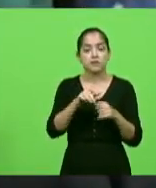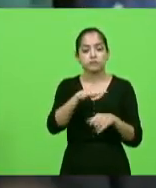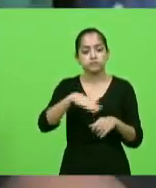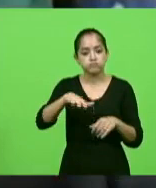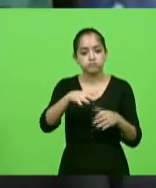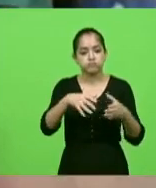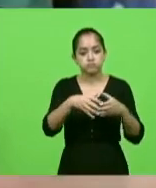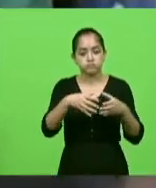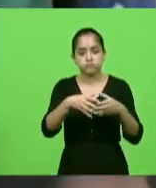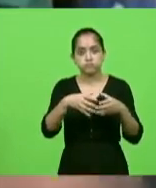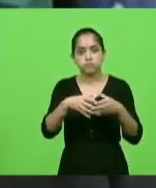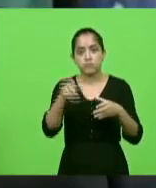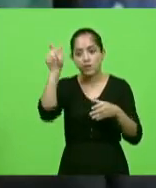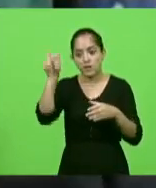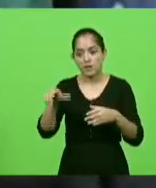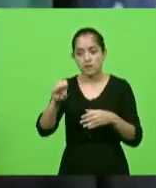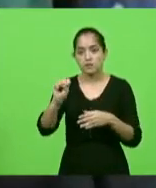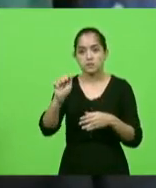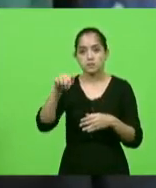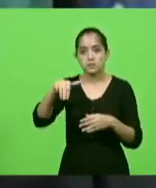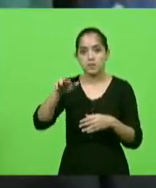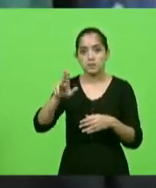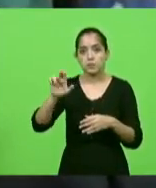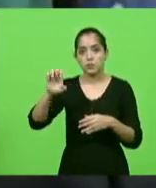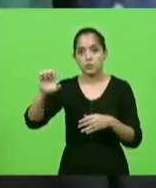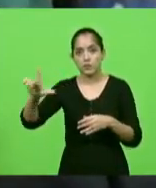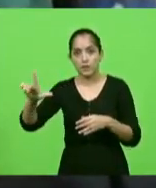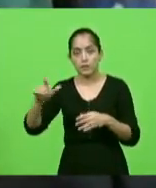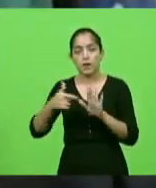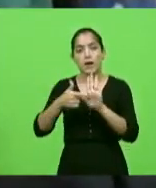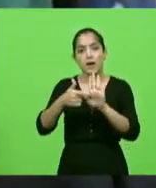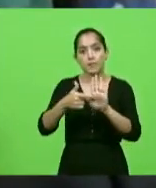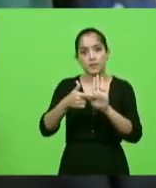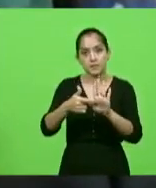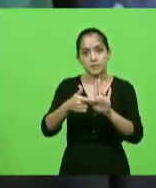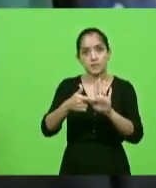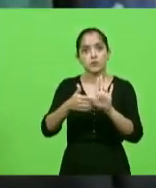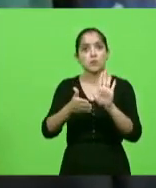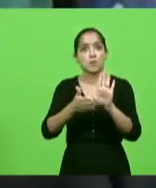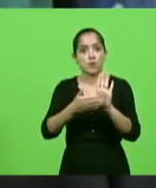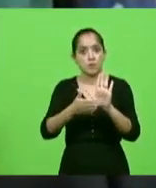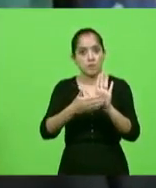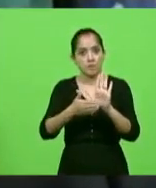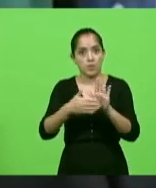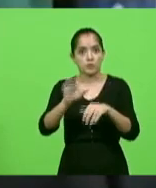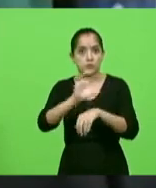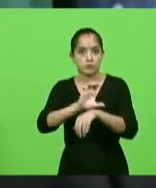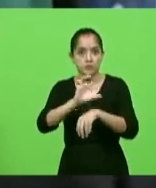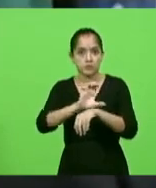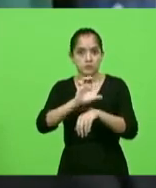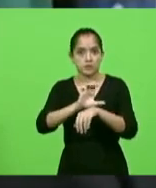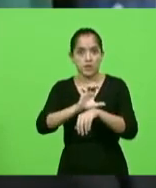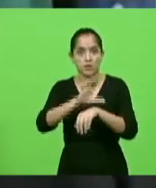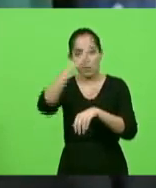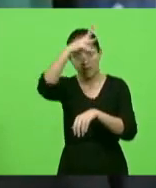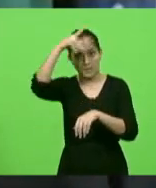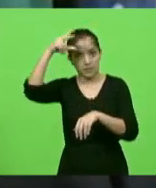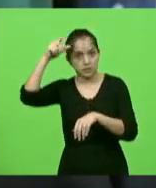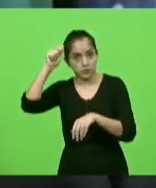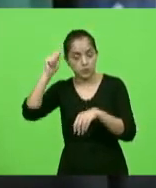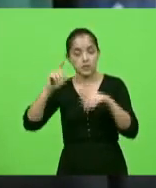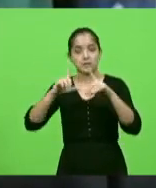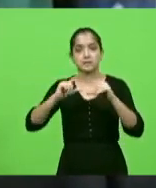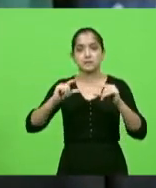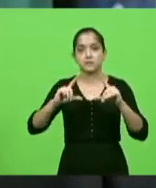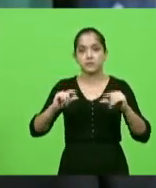da força-tarefa Samuel B prefere é ter apresentado proposta junto aos Estados Amazonas e Distrito Federal